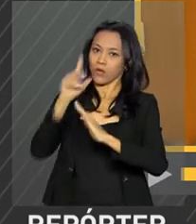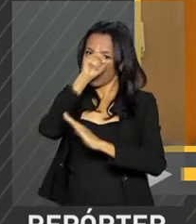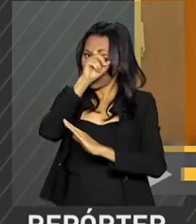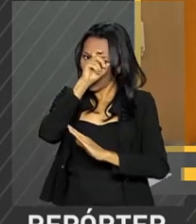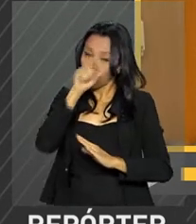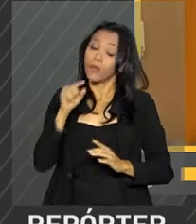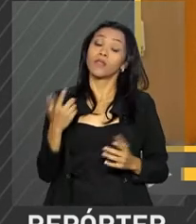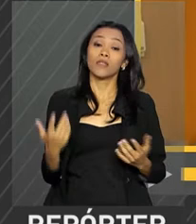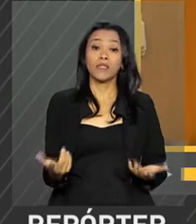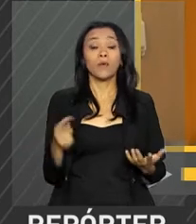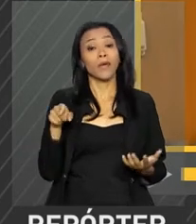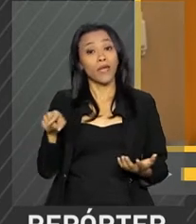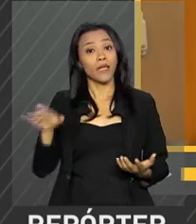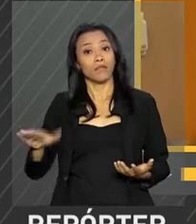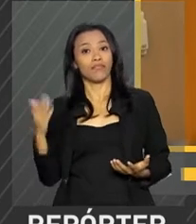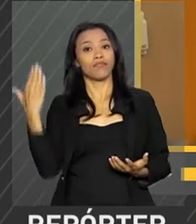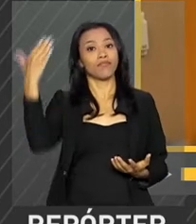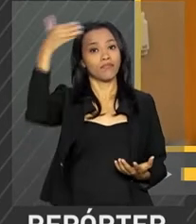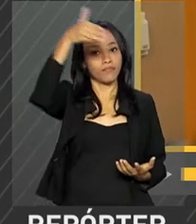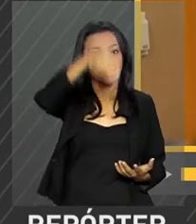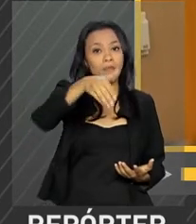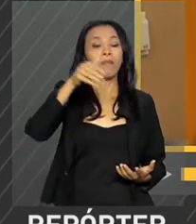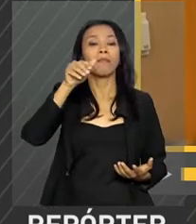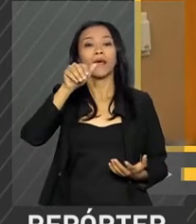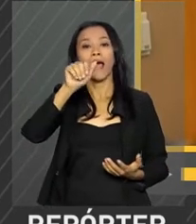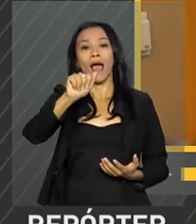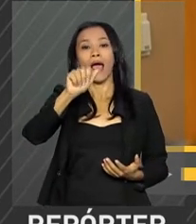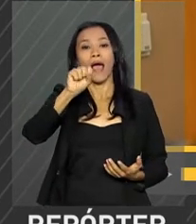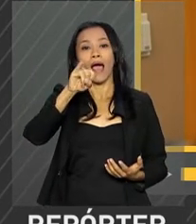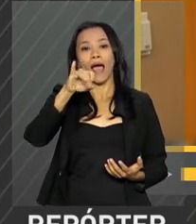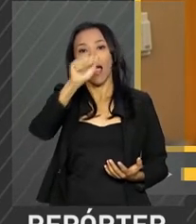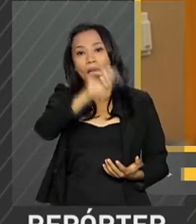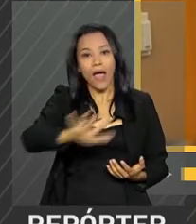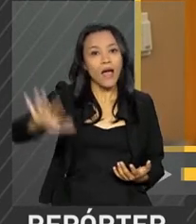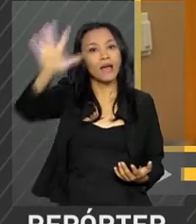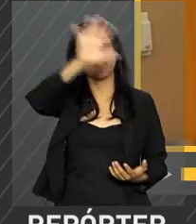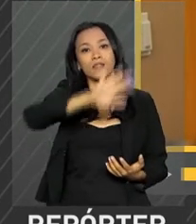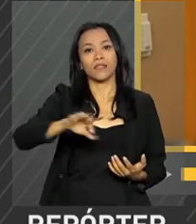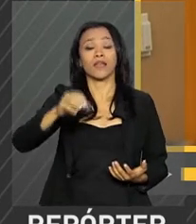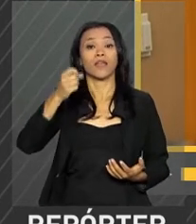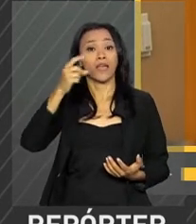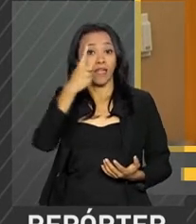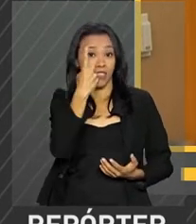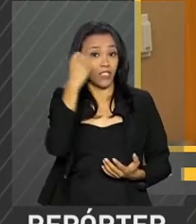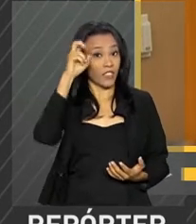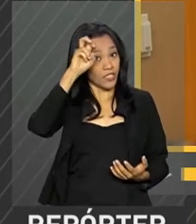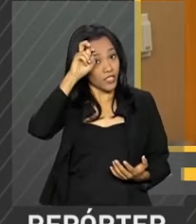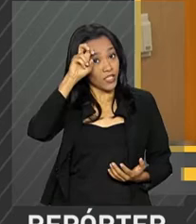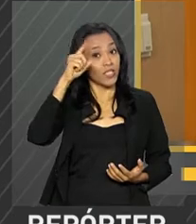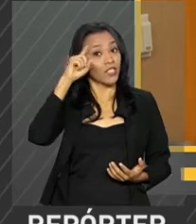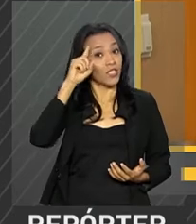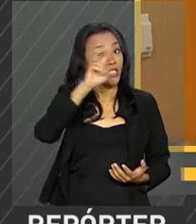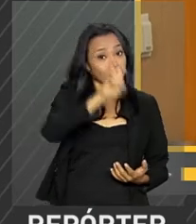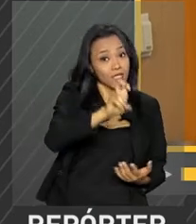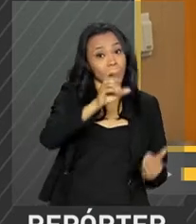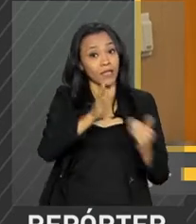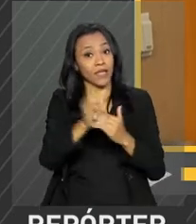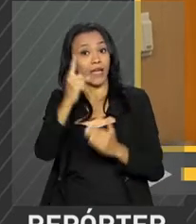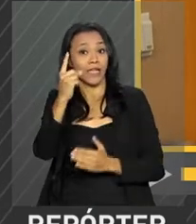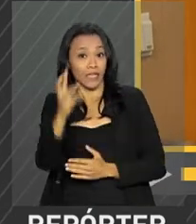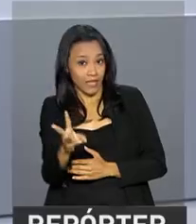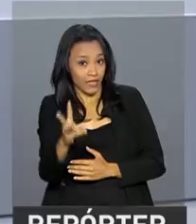viagem do presidente temer ao sudeste asiático que estava marcada para o período de 5 a 13 de janeiro foi uma ponderação